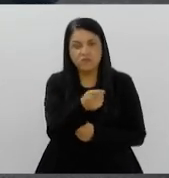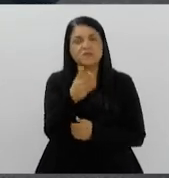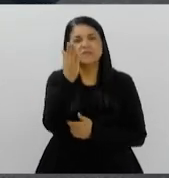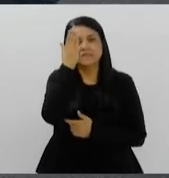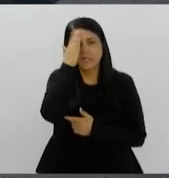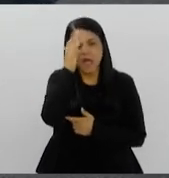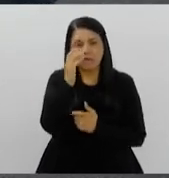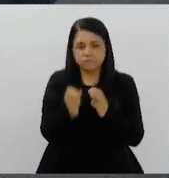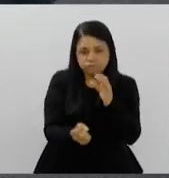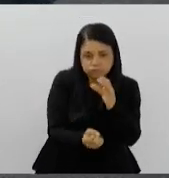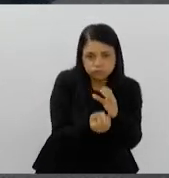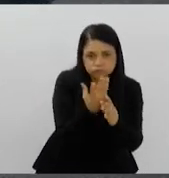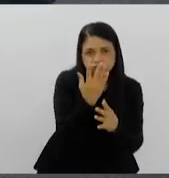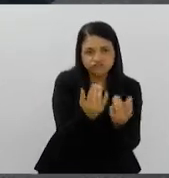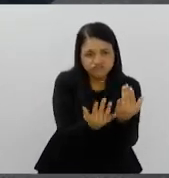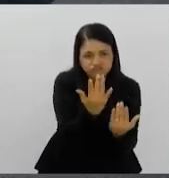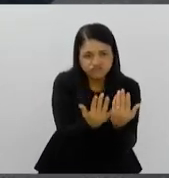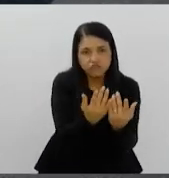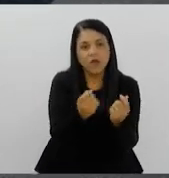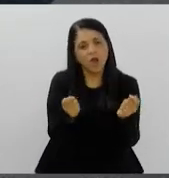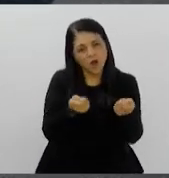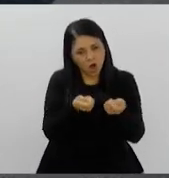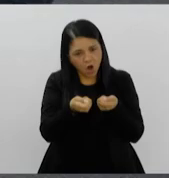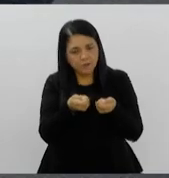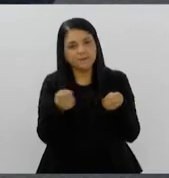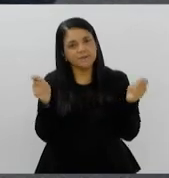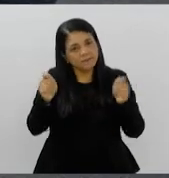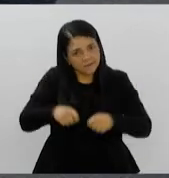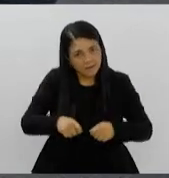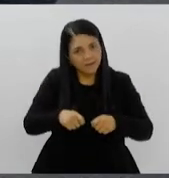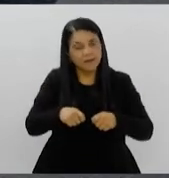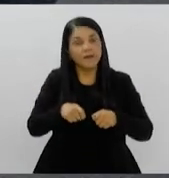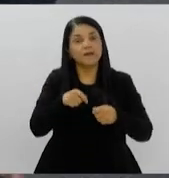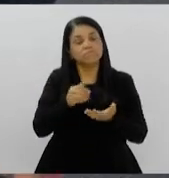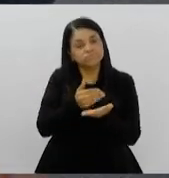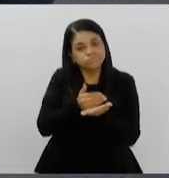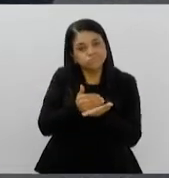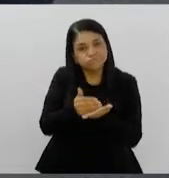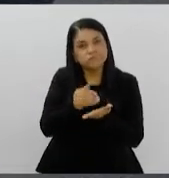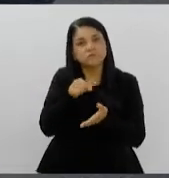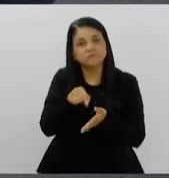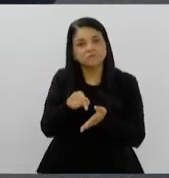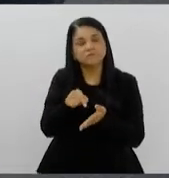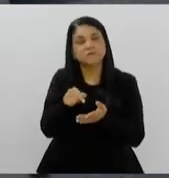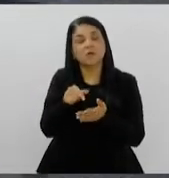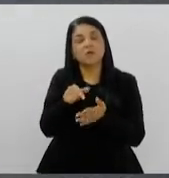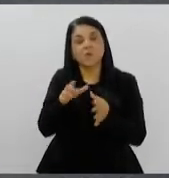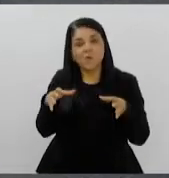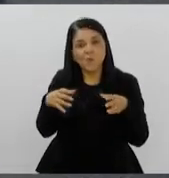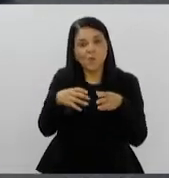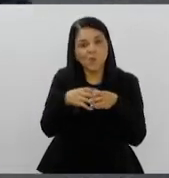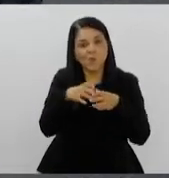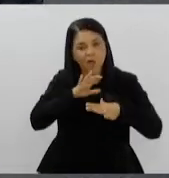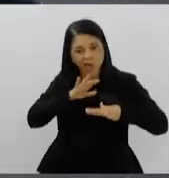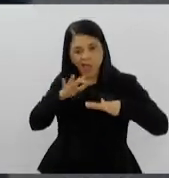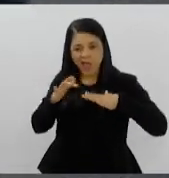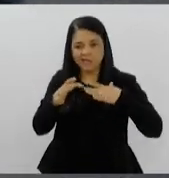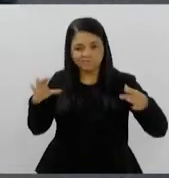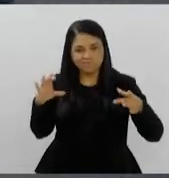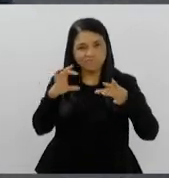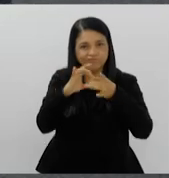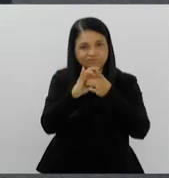incêndios, eles podem ser controlados e contornados a partir de uma rede que esteja disposta a prevenir